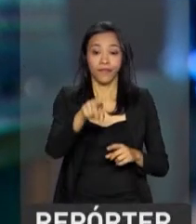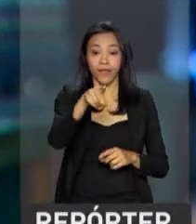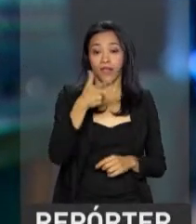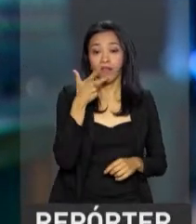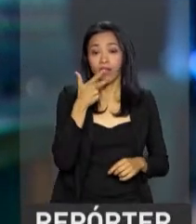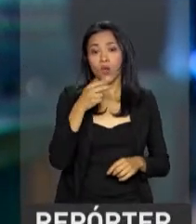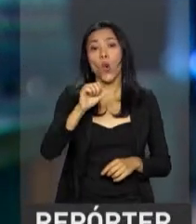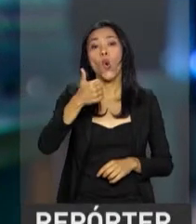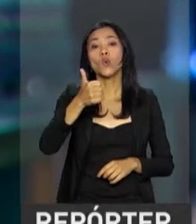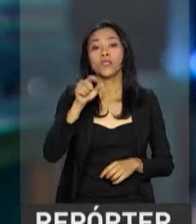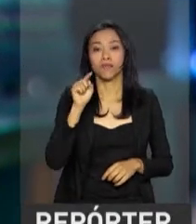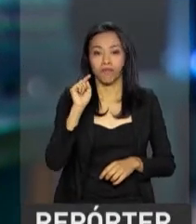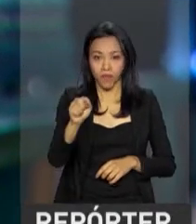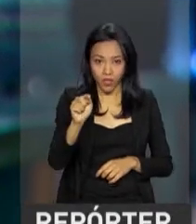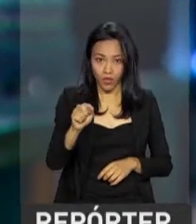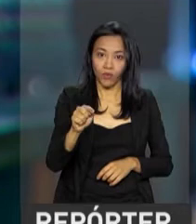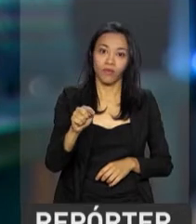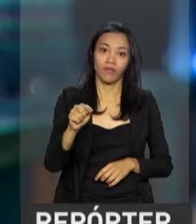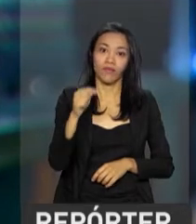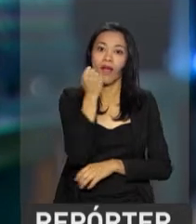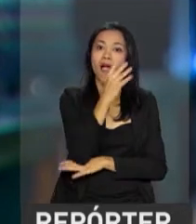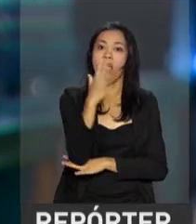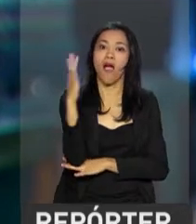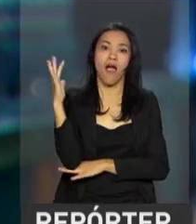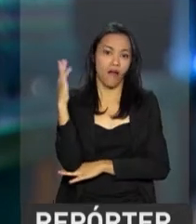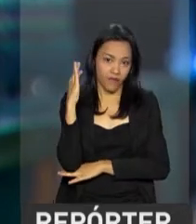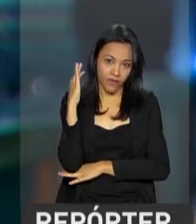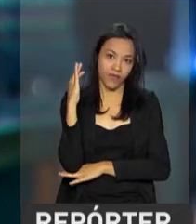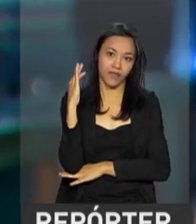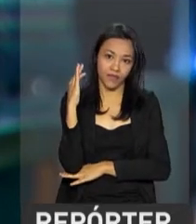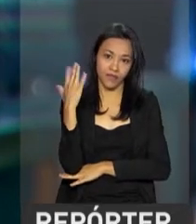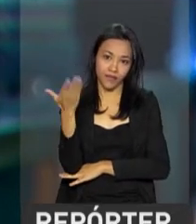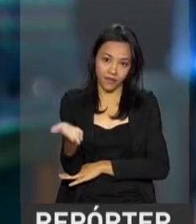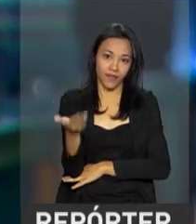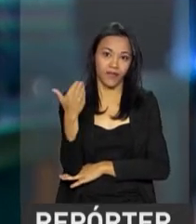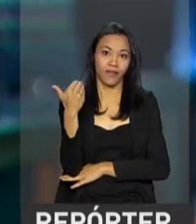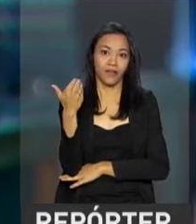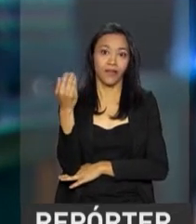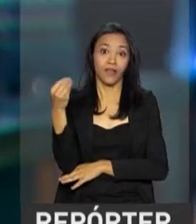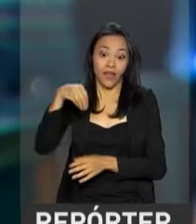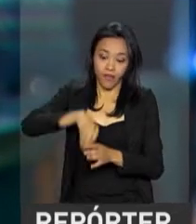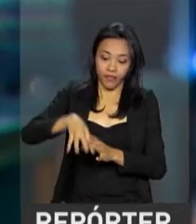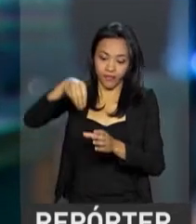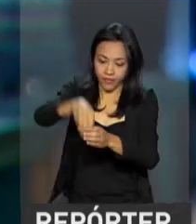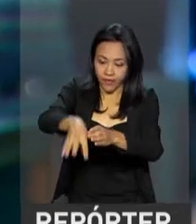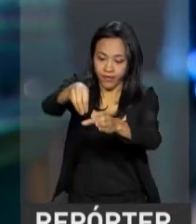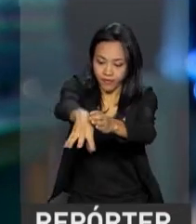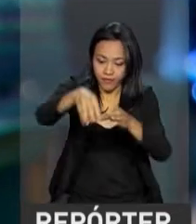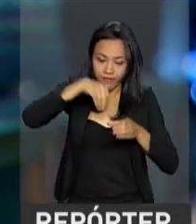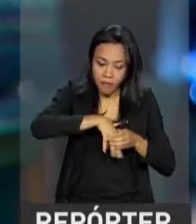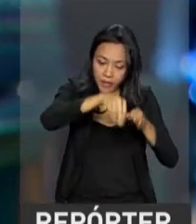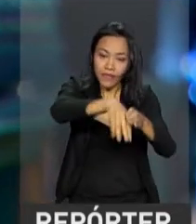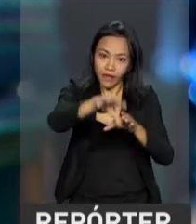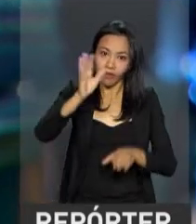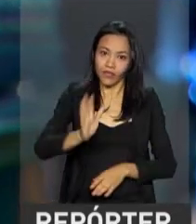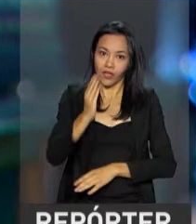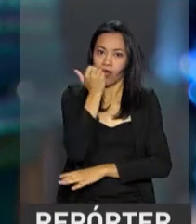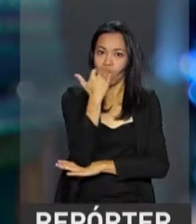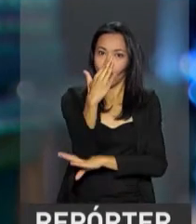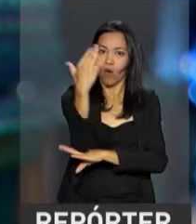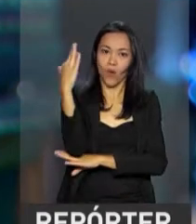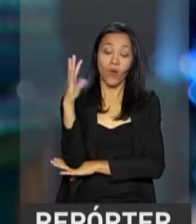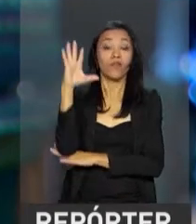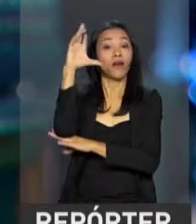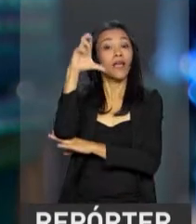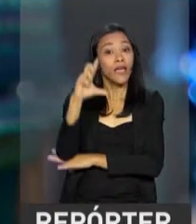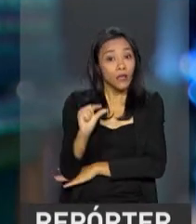cerca de 11 mil árvores, ainda que plantadas, né? Mas cerca de 11 mil árvores seriam a